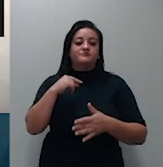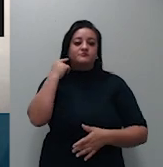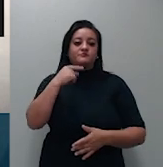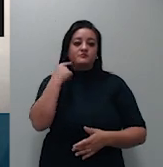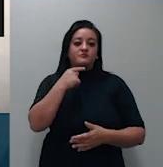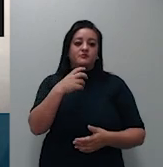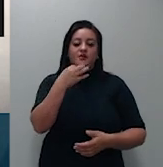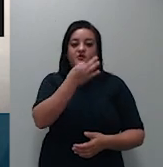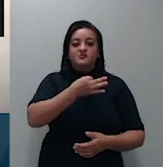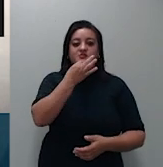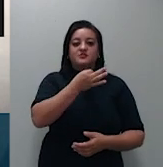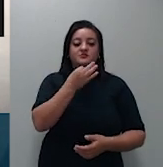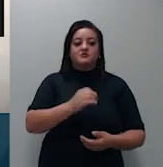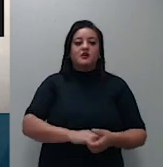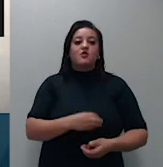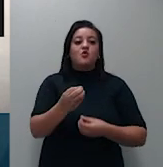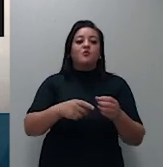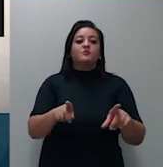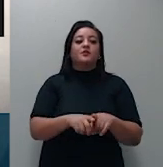sustentação também